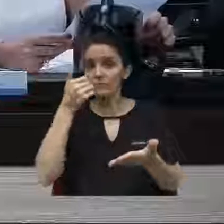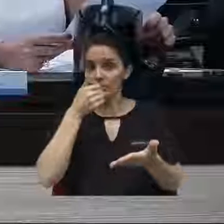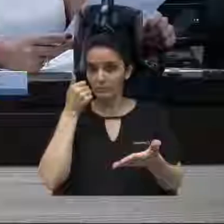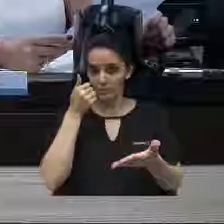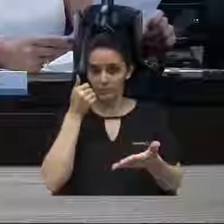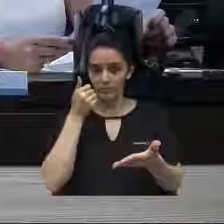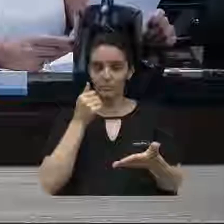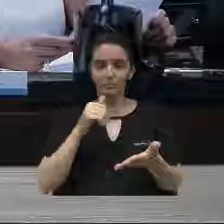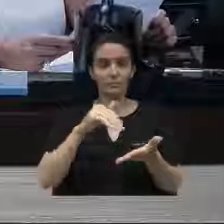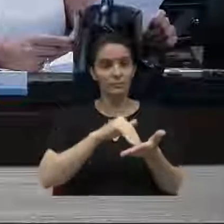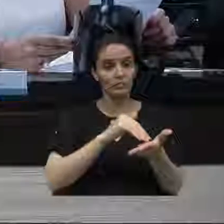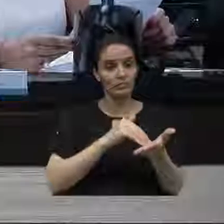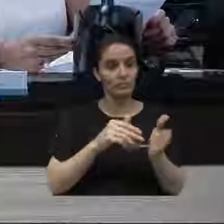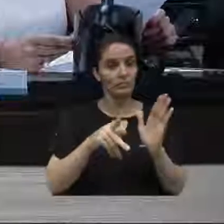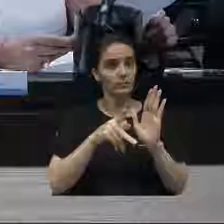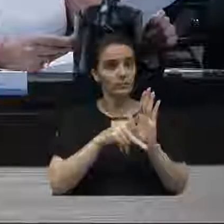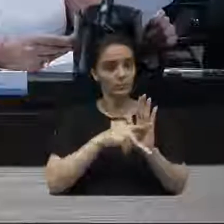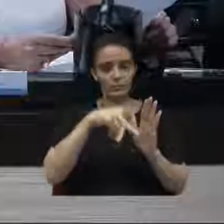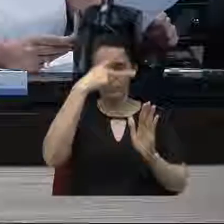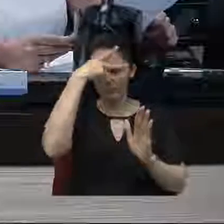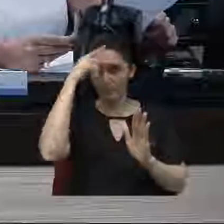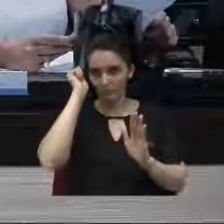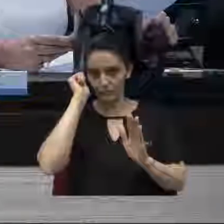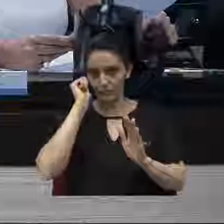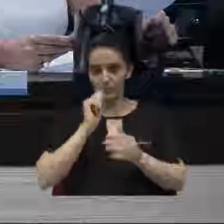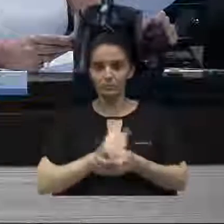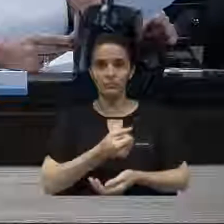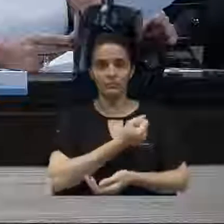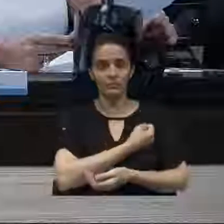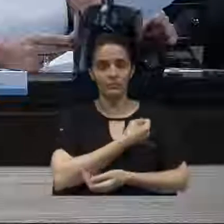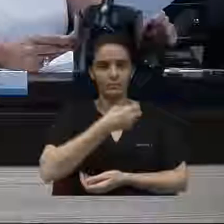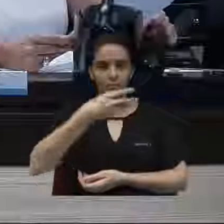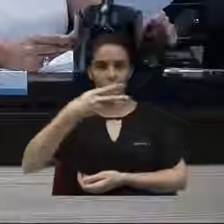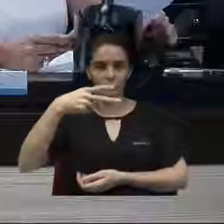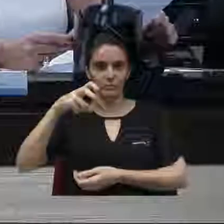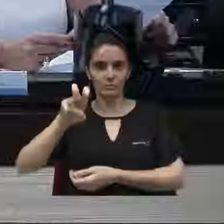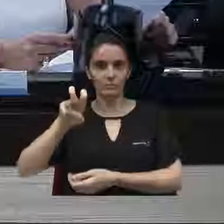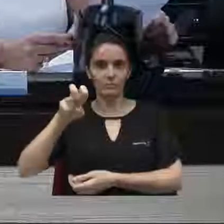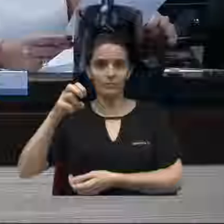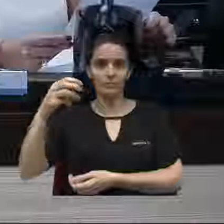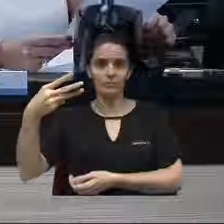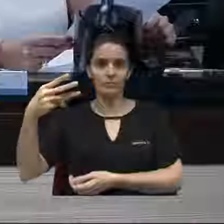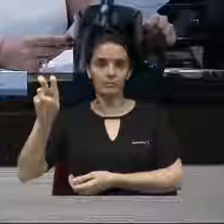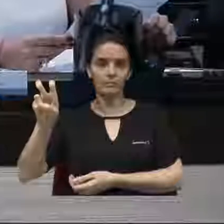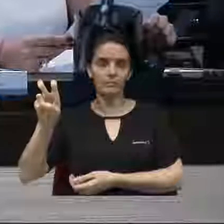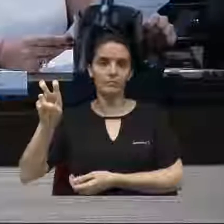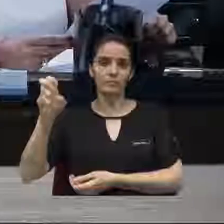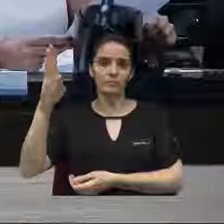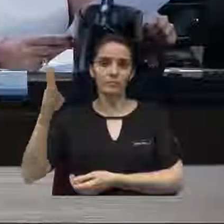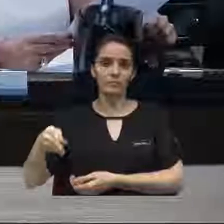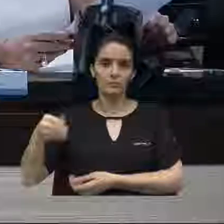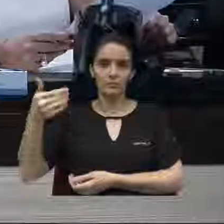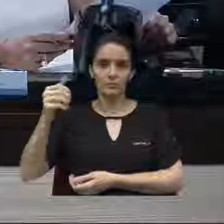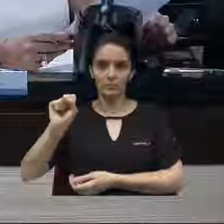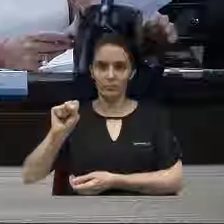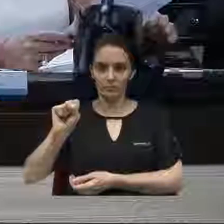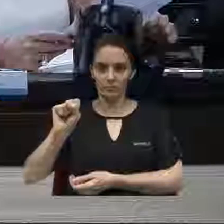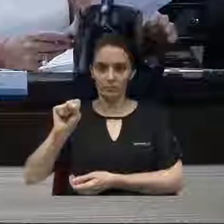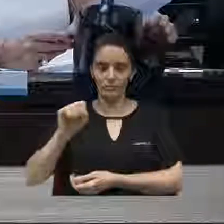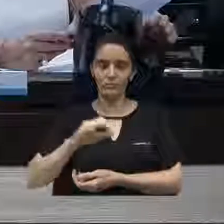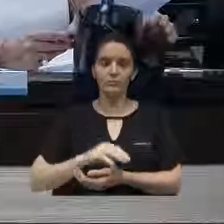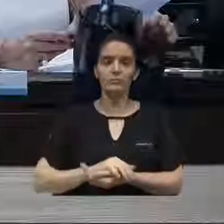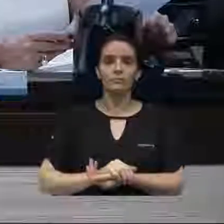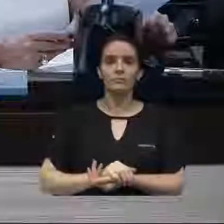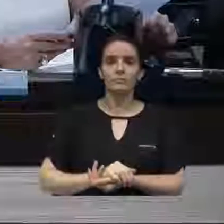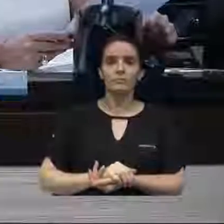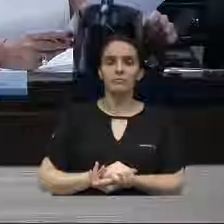que compõem o Poder Executivo Municipal. Ofício 3535, de 2018. Certa do